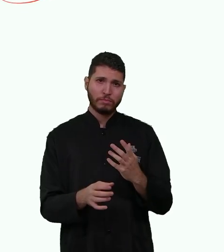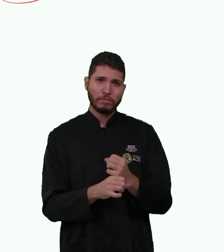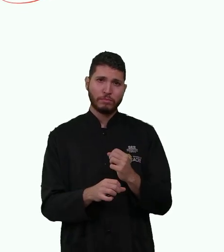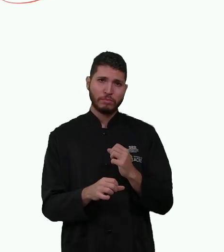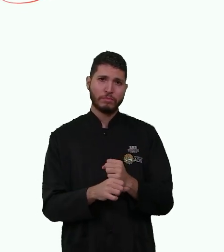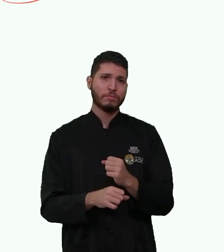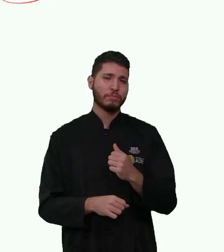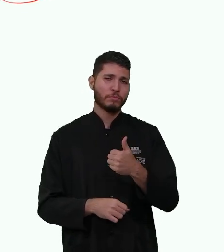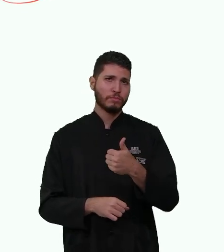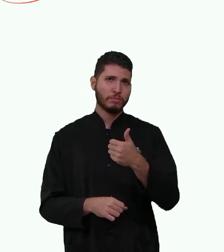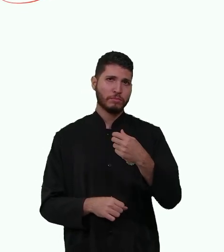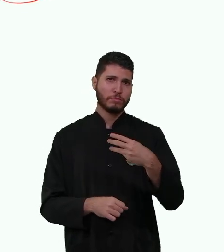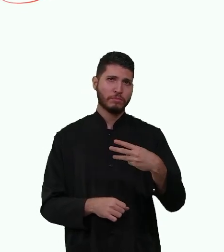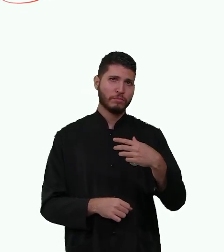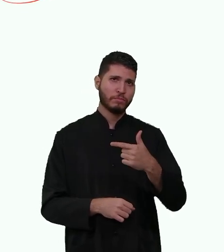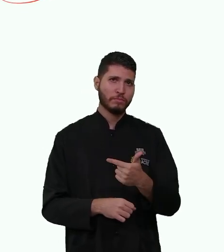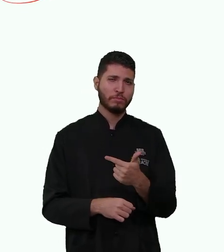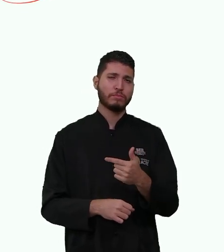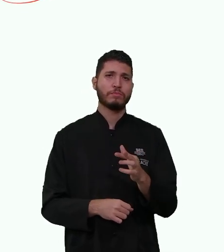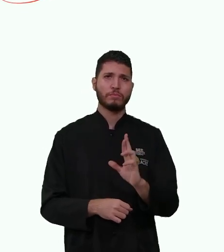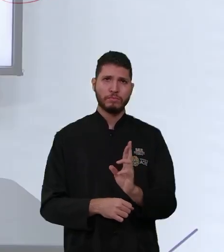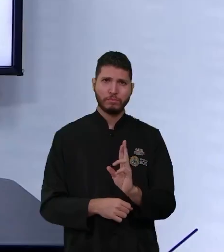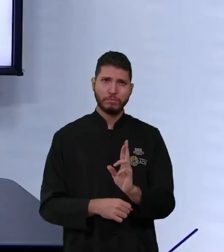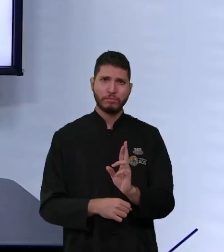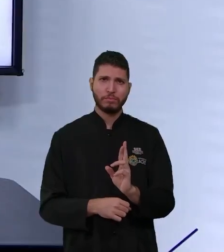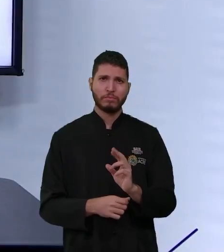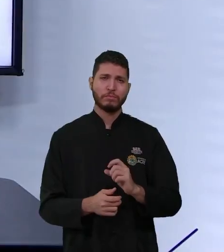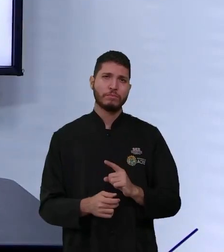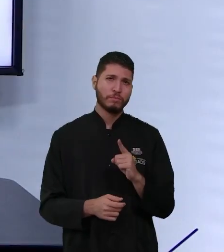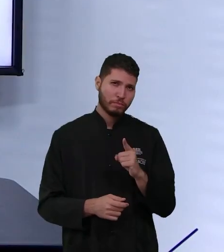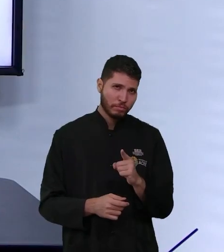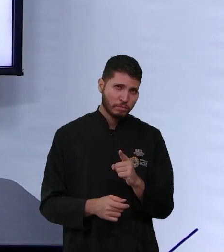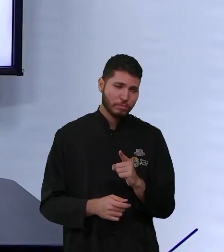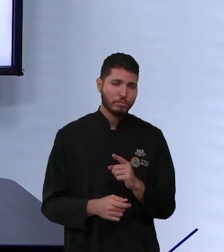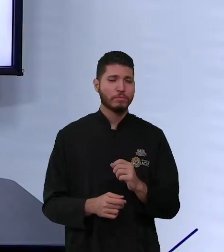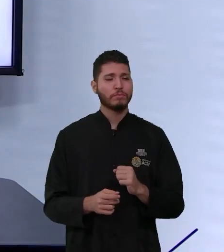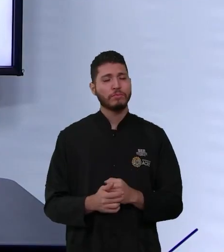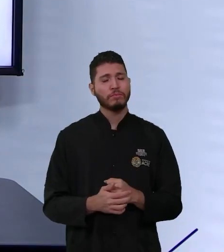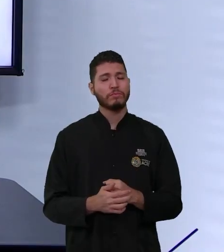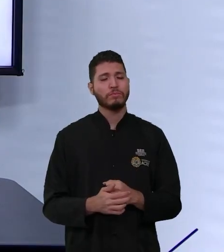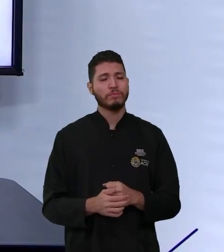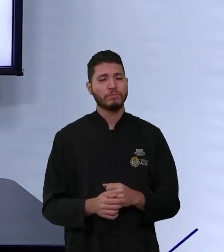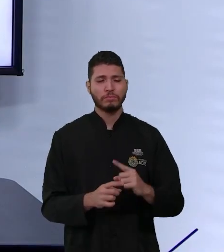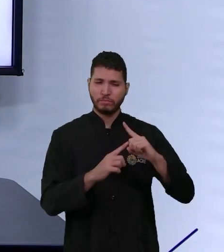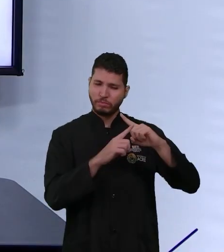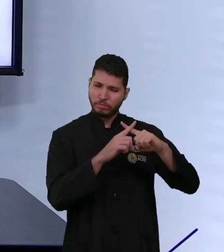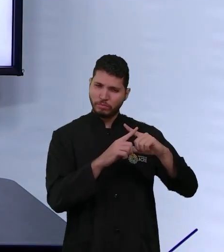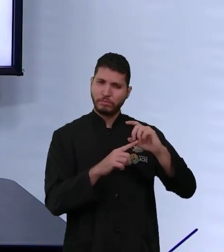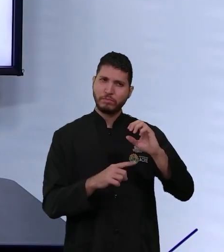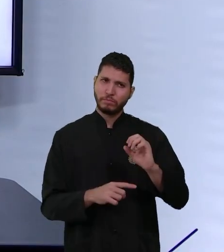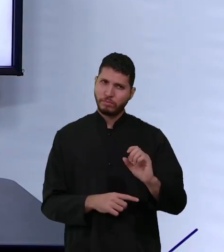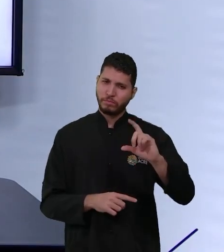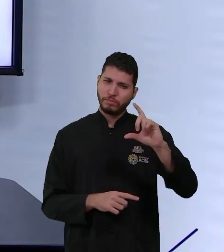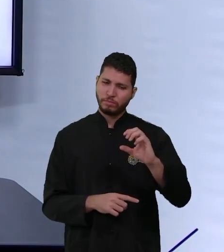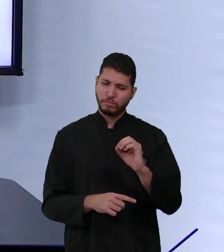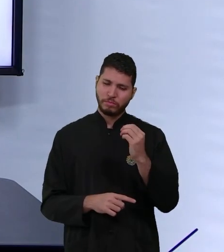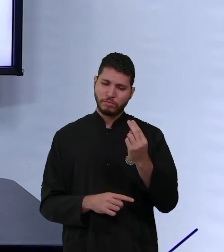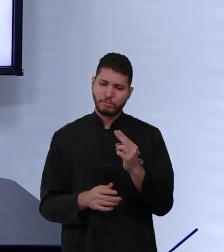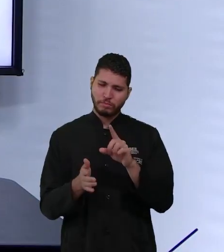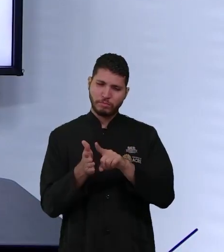R$132, beleza? Então, lembre-se, estudante, quando você está trabalhando com fator multiplicativo de aumento ou de descontos e eles